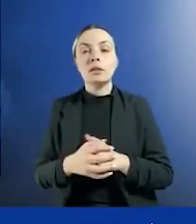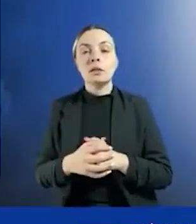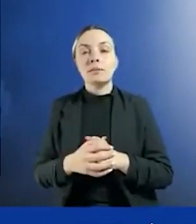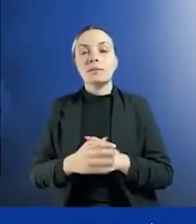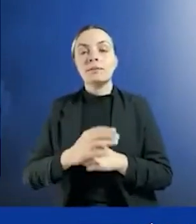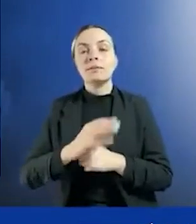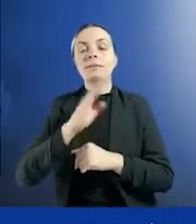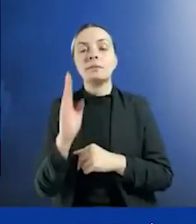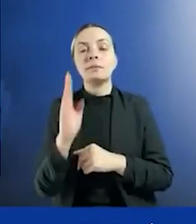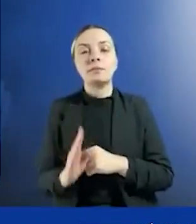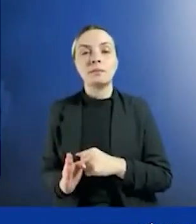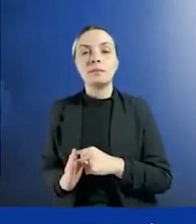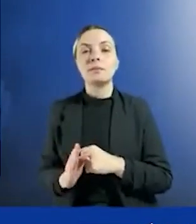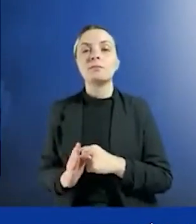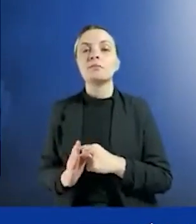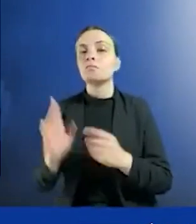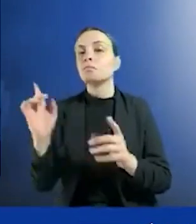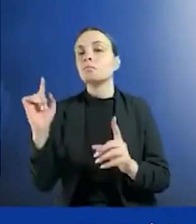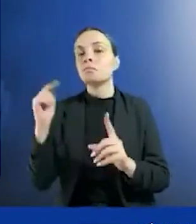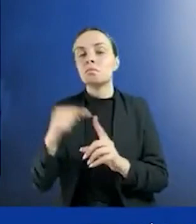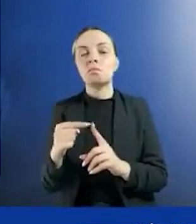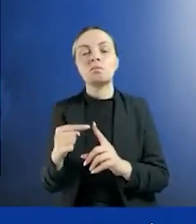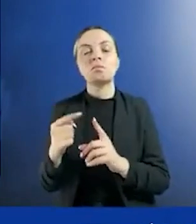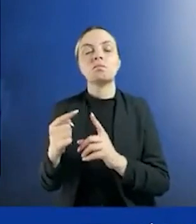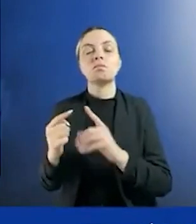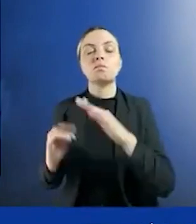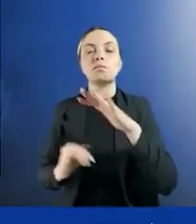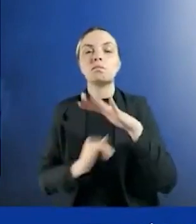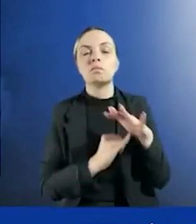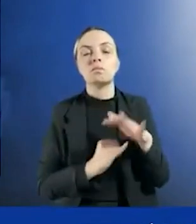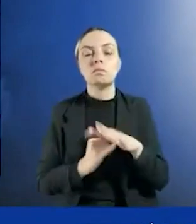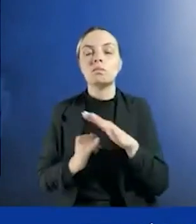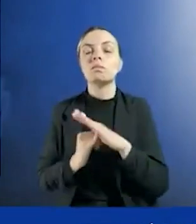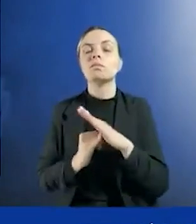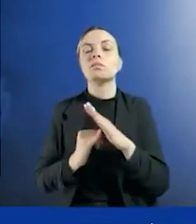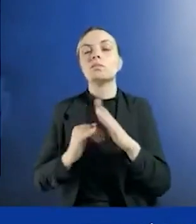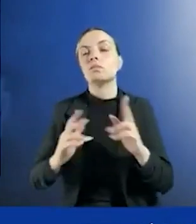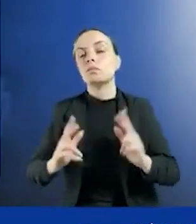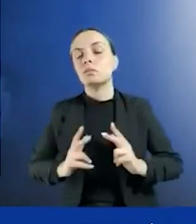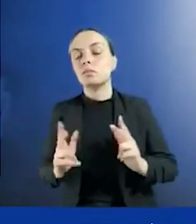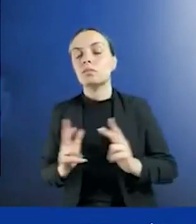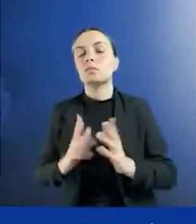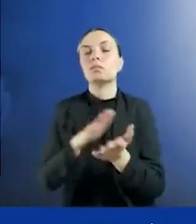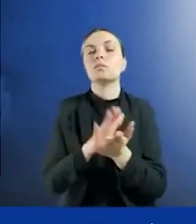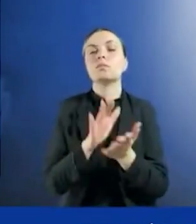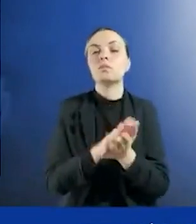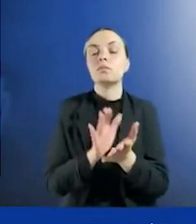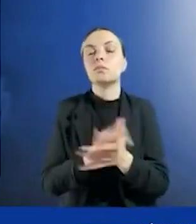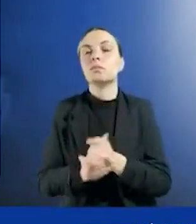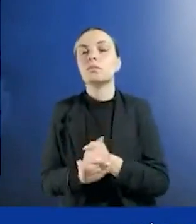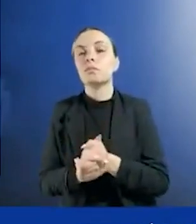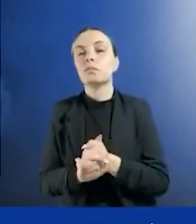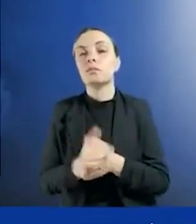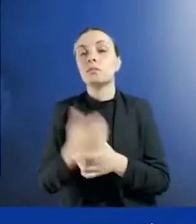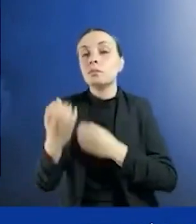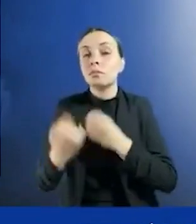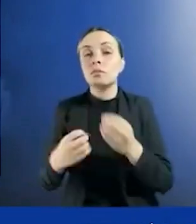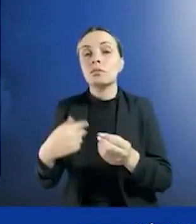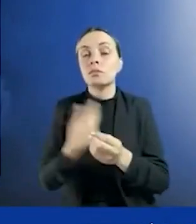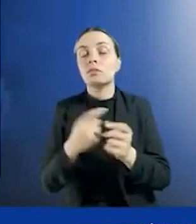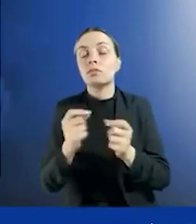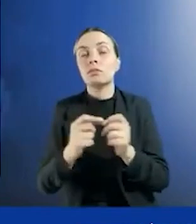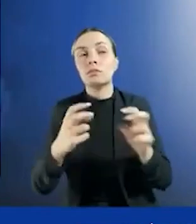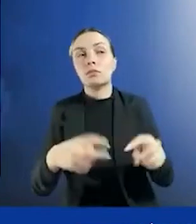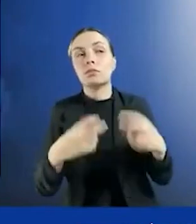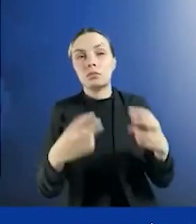nossas instituições, com as instituições de governo, com a iniciativa privada, com o setor produtivo, né, com nós que fazemos o agronegócio brasileiro